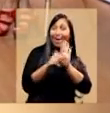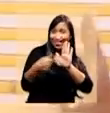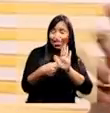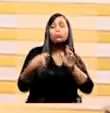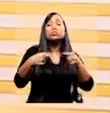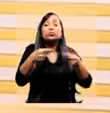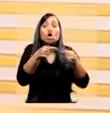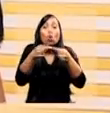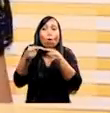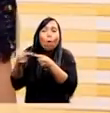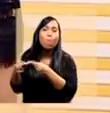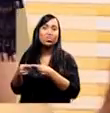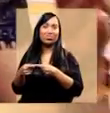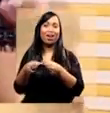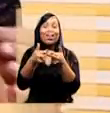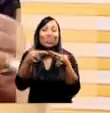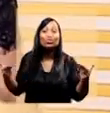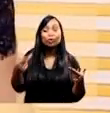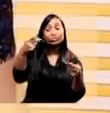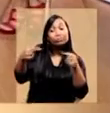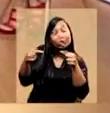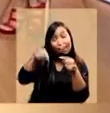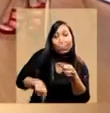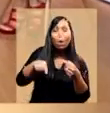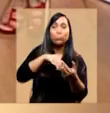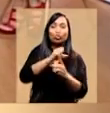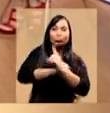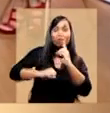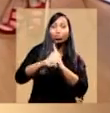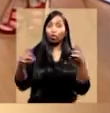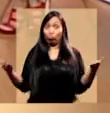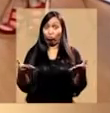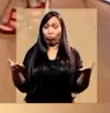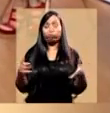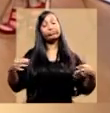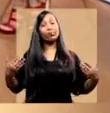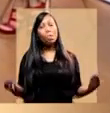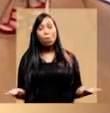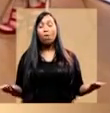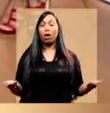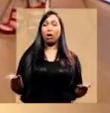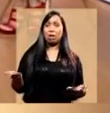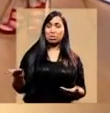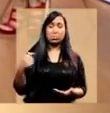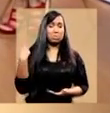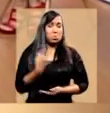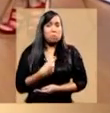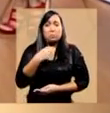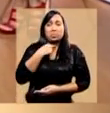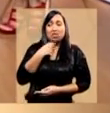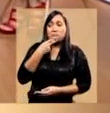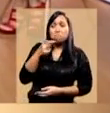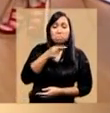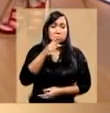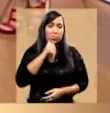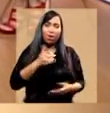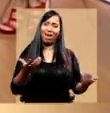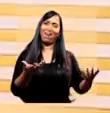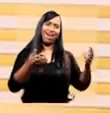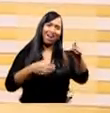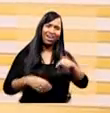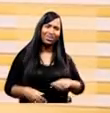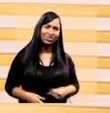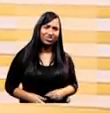se adequando à realidade da sociedade. Então, hoje em dia, a gente também não pode falar para a mulher,